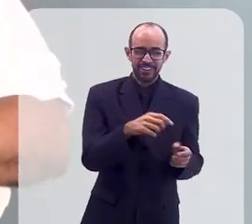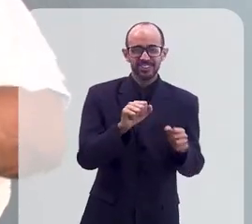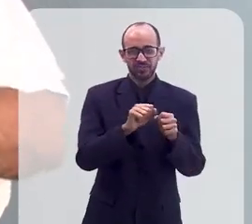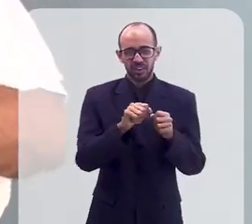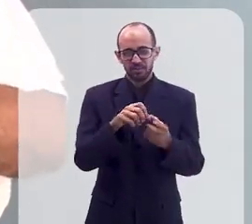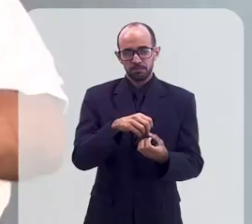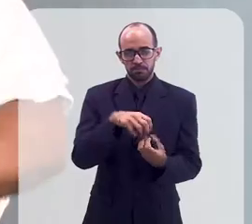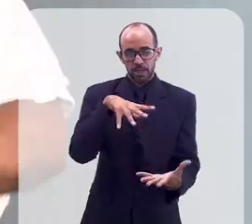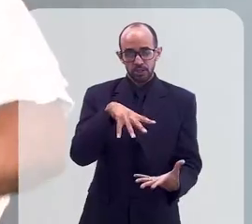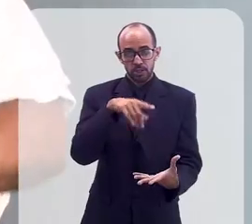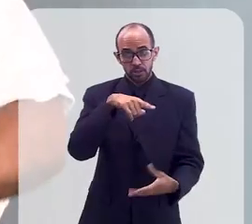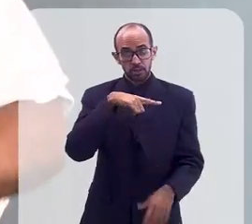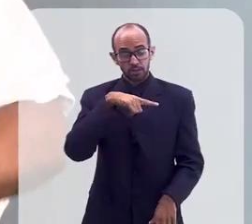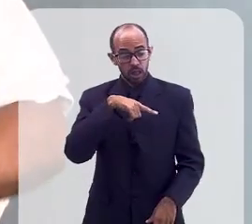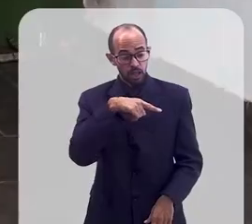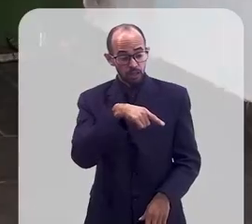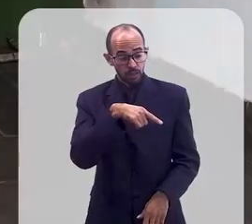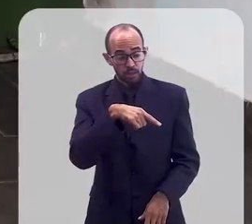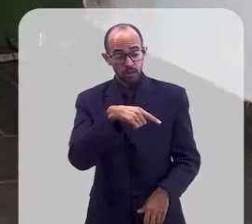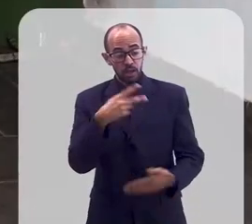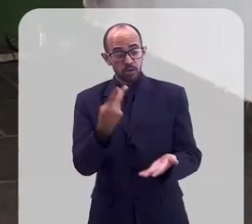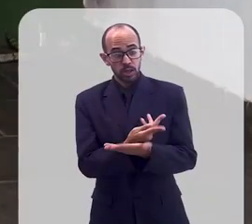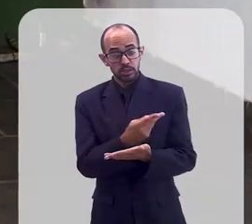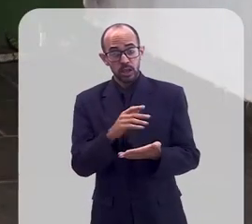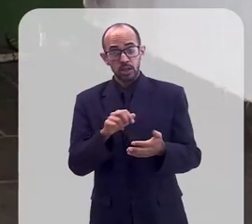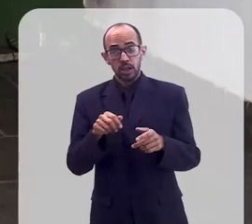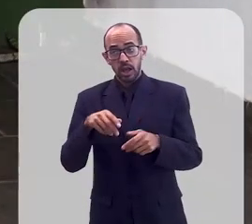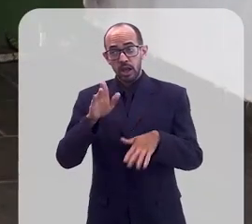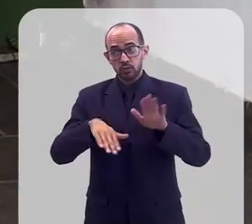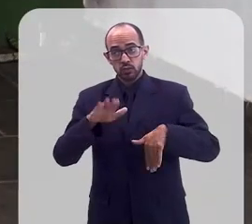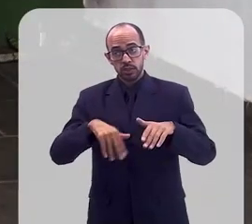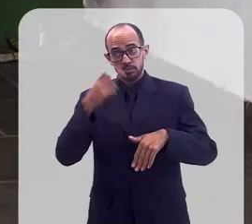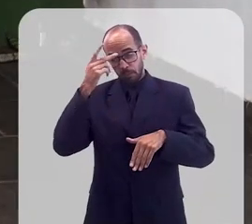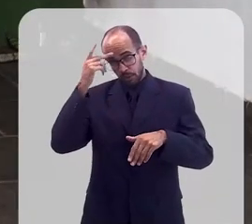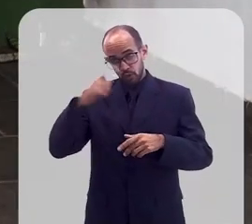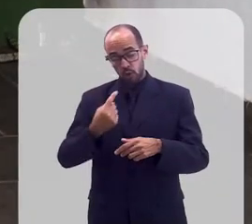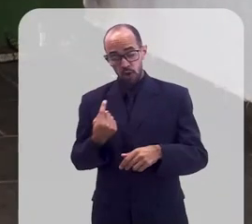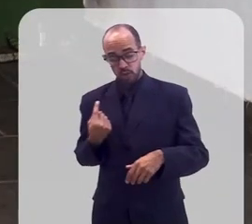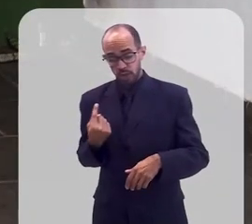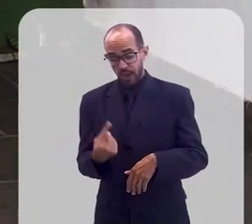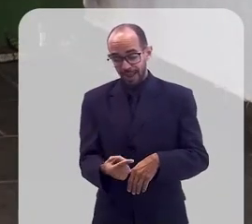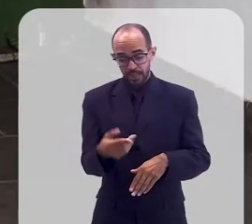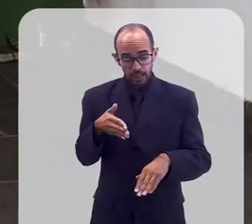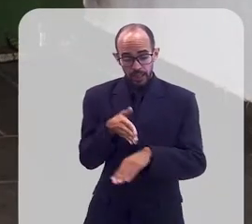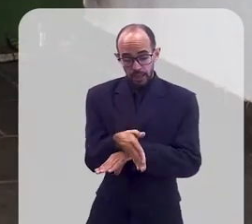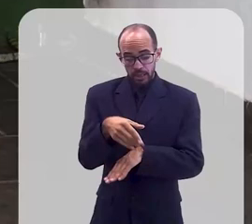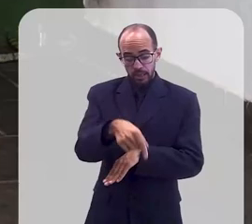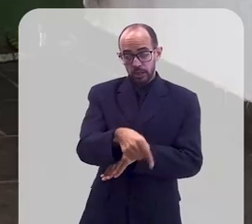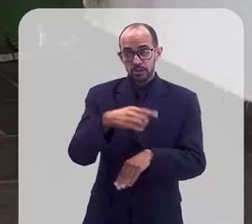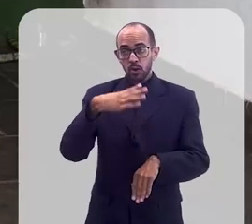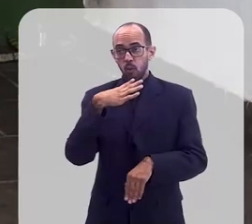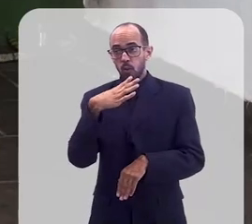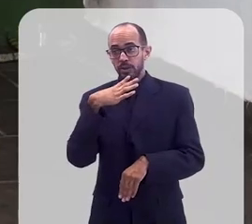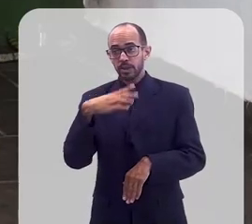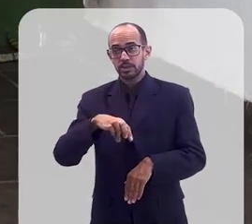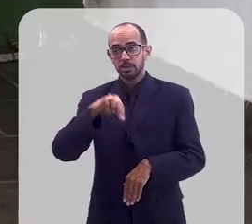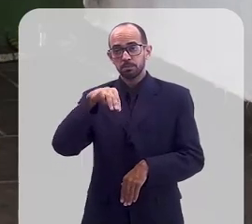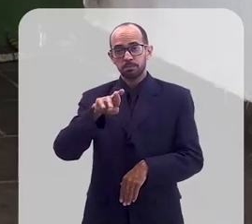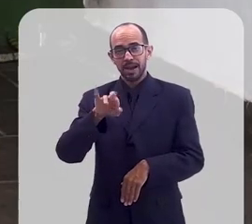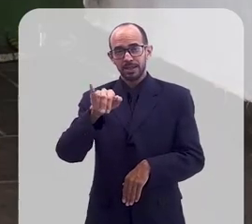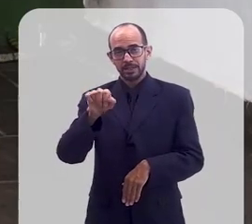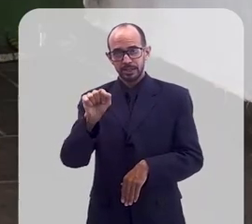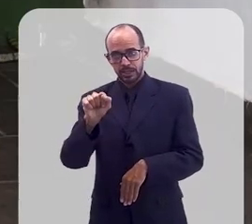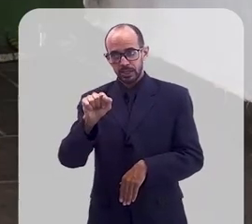tem muita gente com isso, né? Você, vamos lá, vai no terreiro de Umbanda, conhece uma entidade chamada